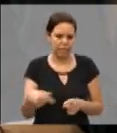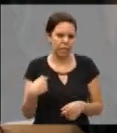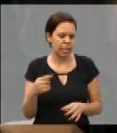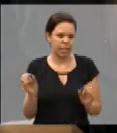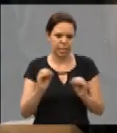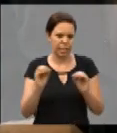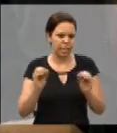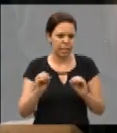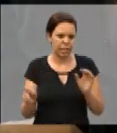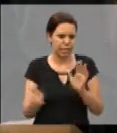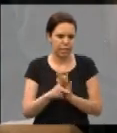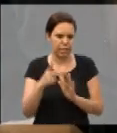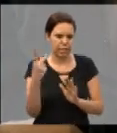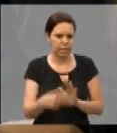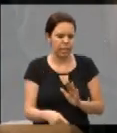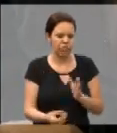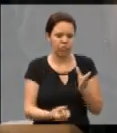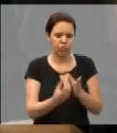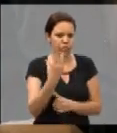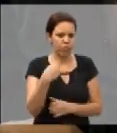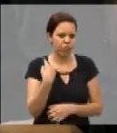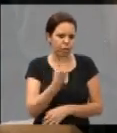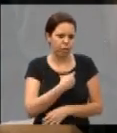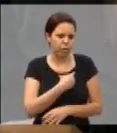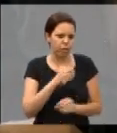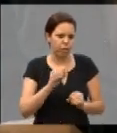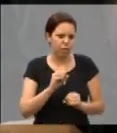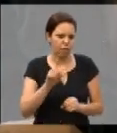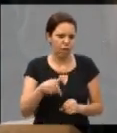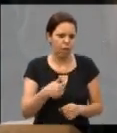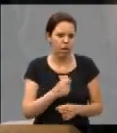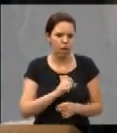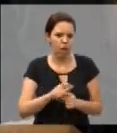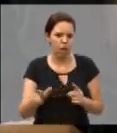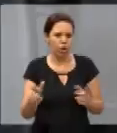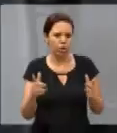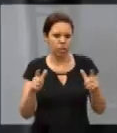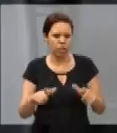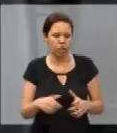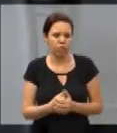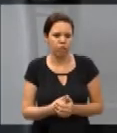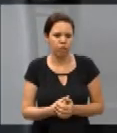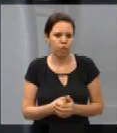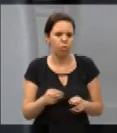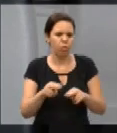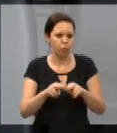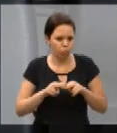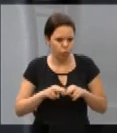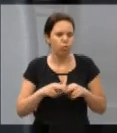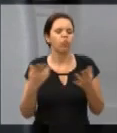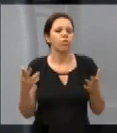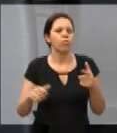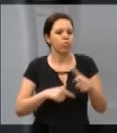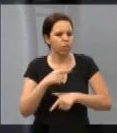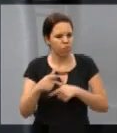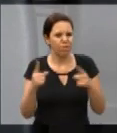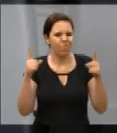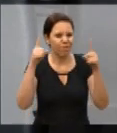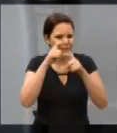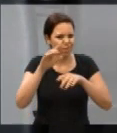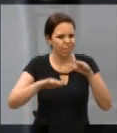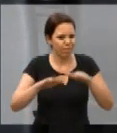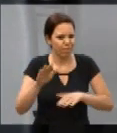nada de cenário criado, nada. É tudo locação. Por isso que a produção se torna muito mais